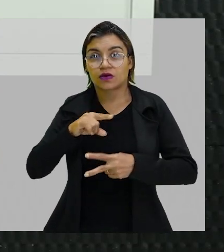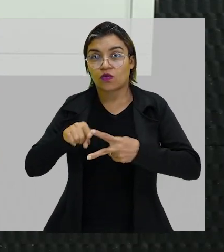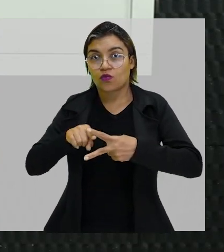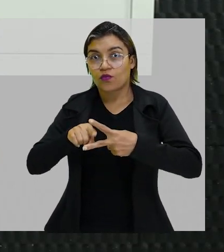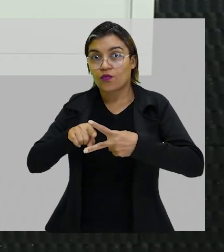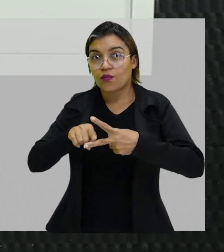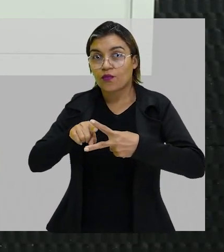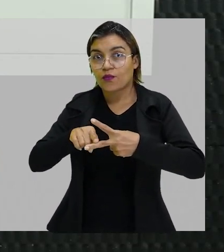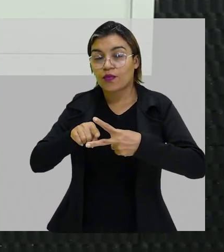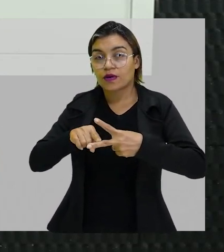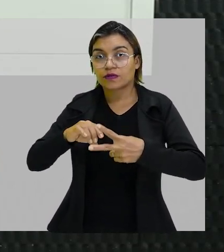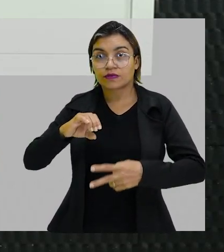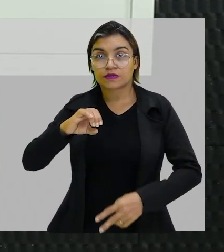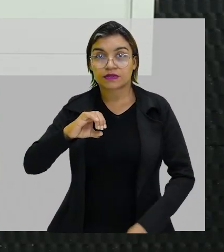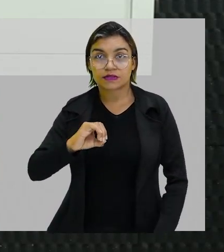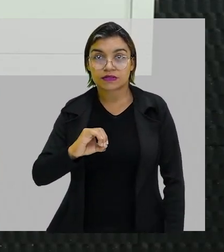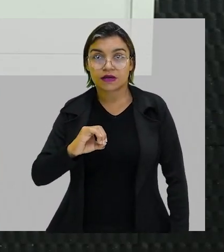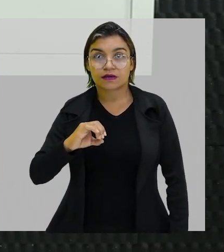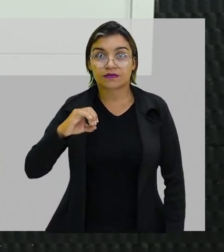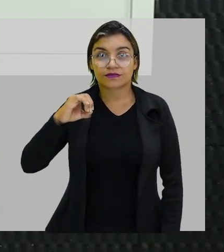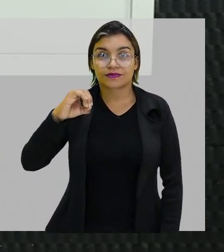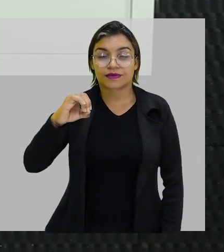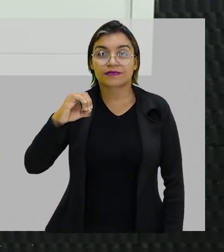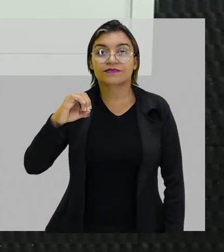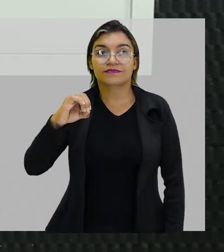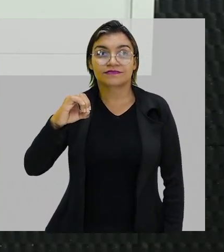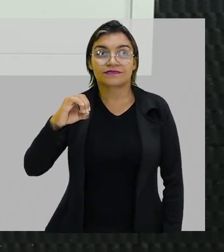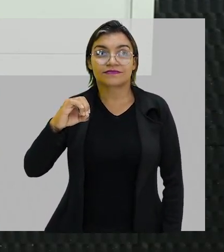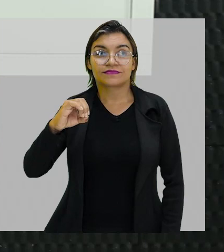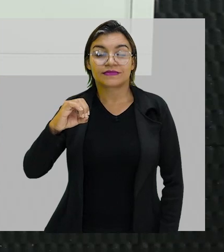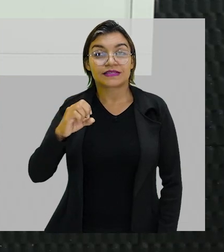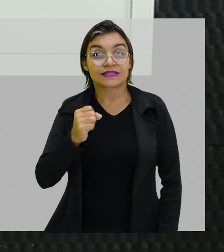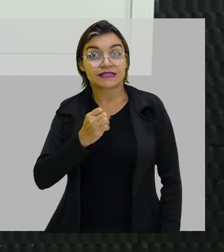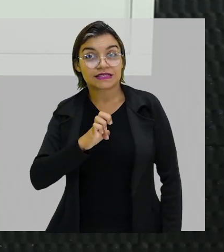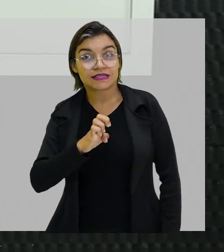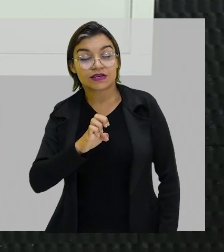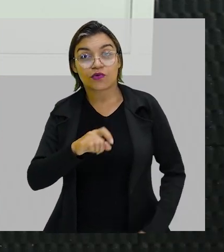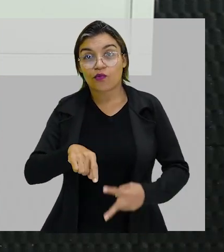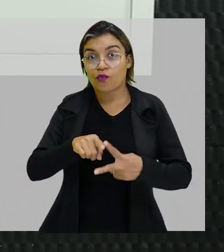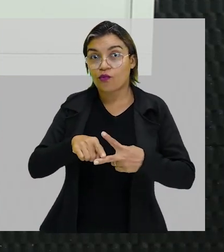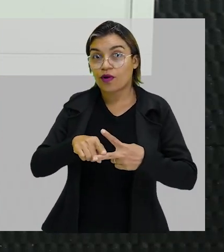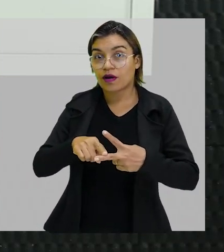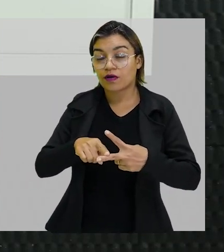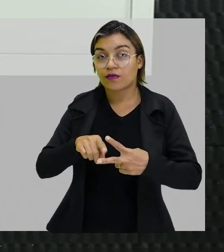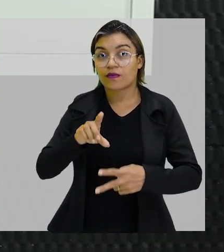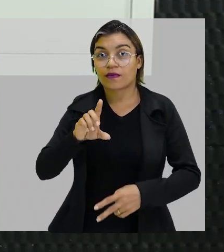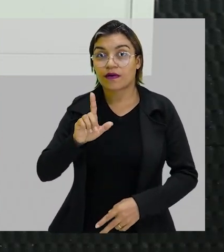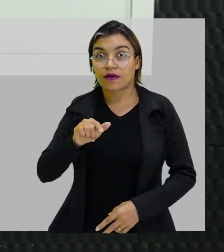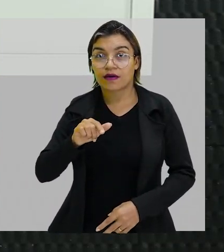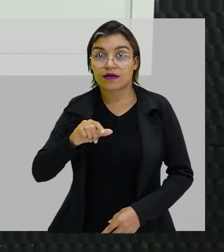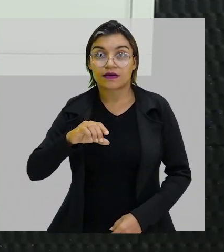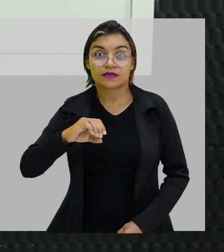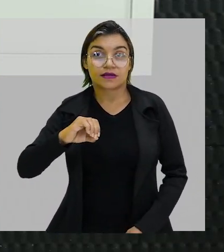graus. Se o ângulo é de 0, o cosseno de 0 é igual a 1.